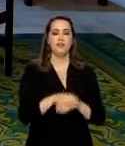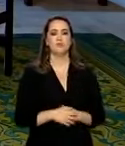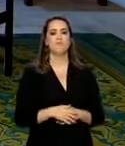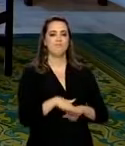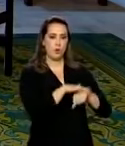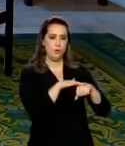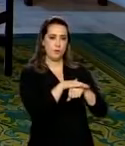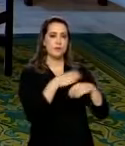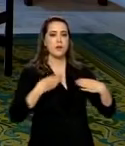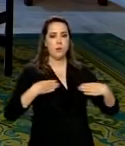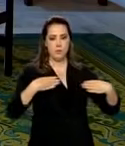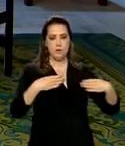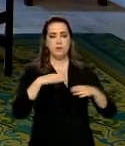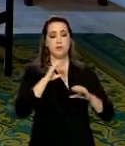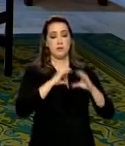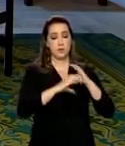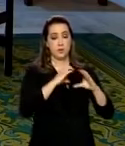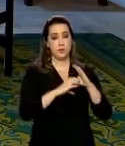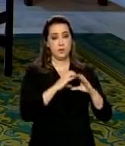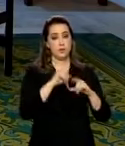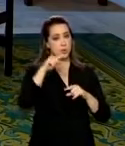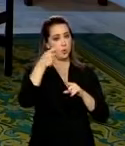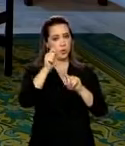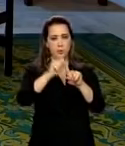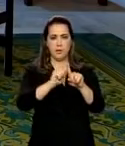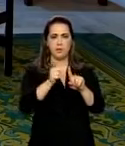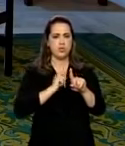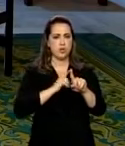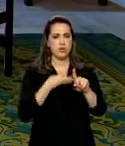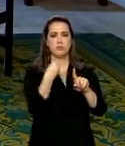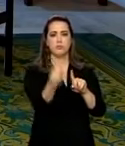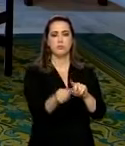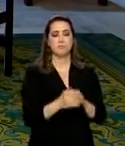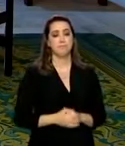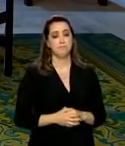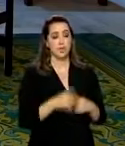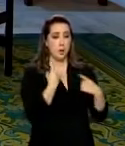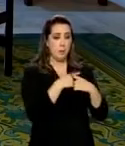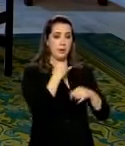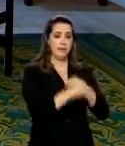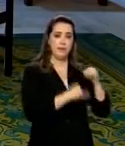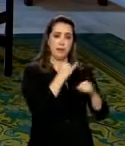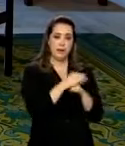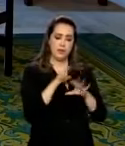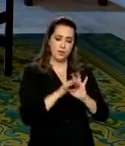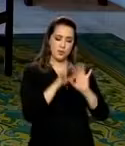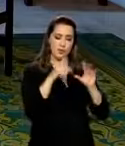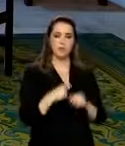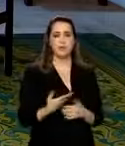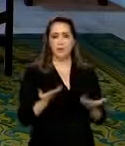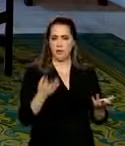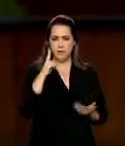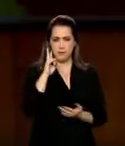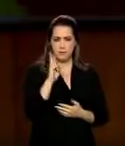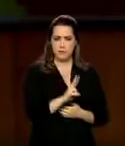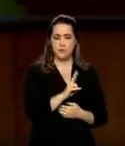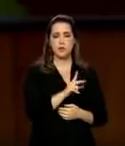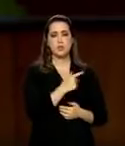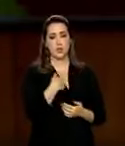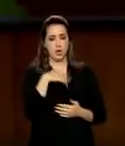lá. E a internet, então, é algo que nos liberta. Você pode ver, eu só me elegi presidente da República graças à internet.